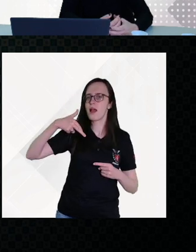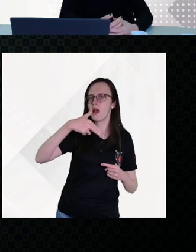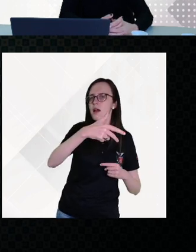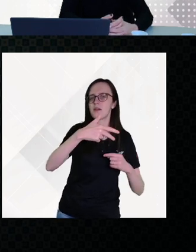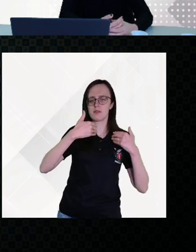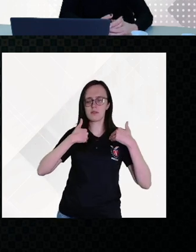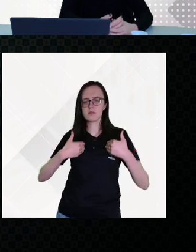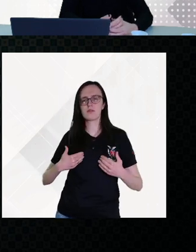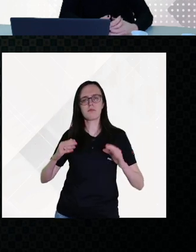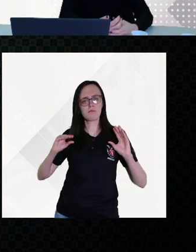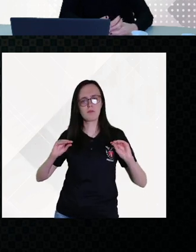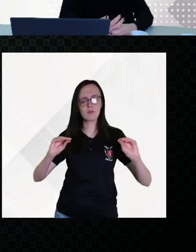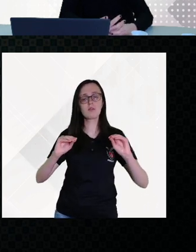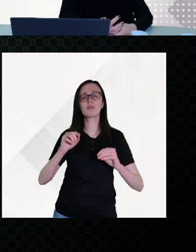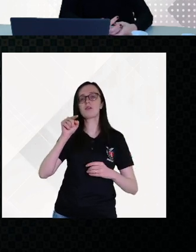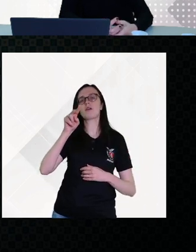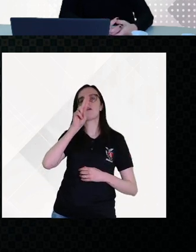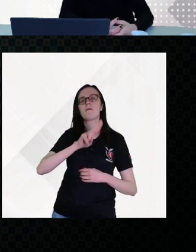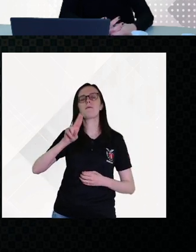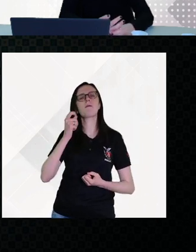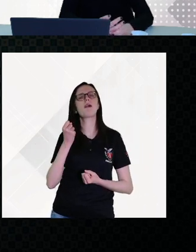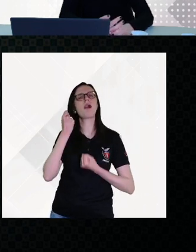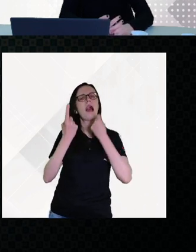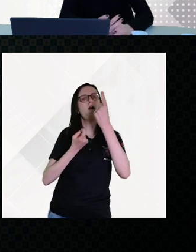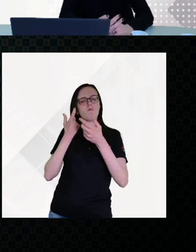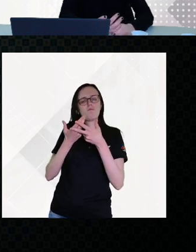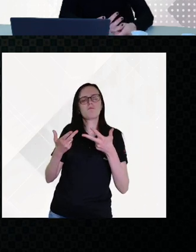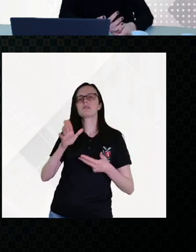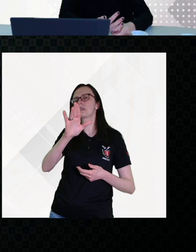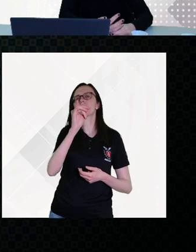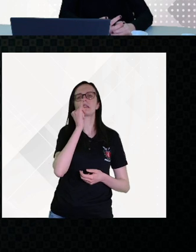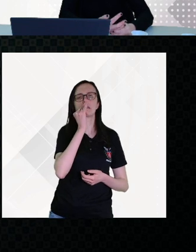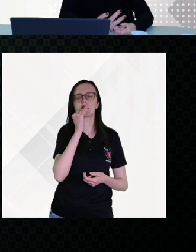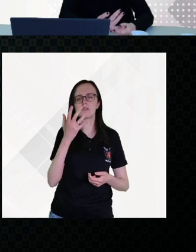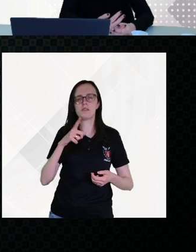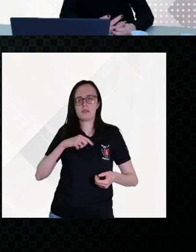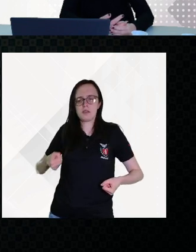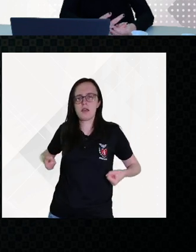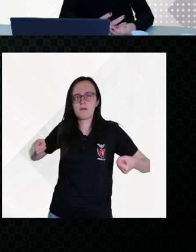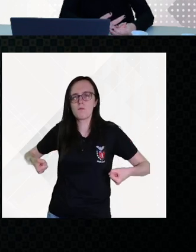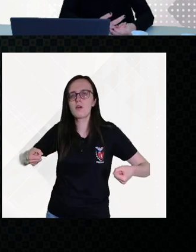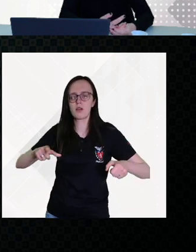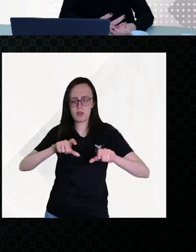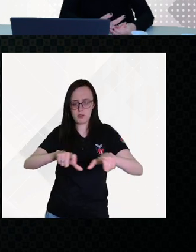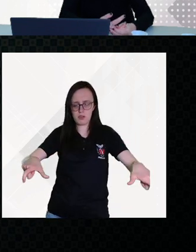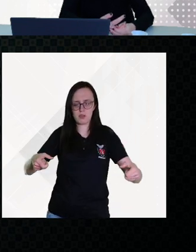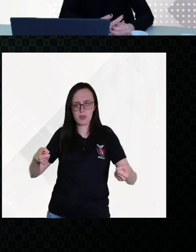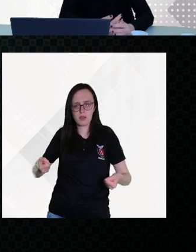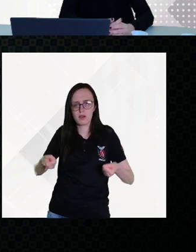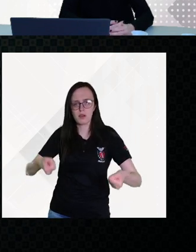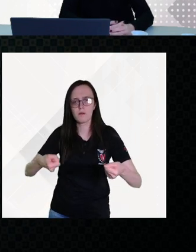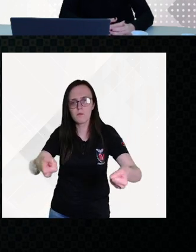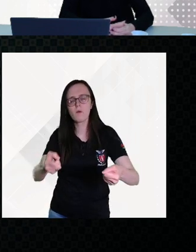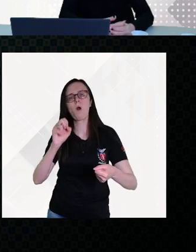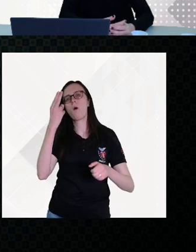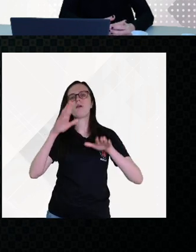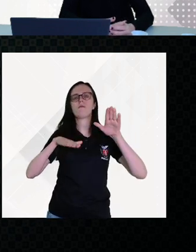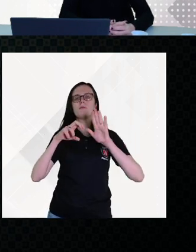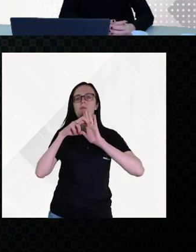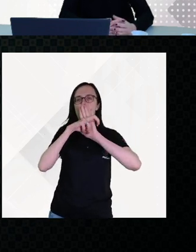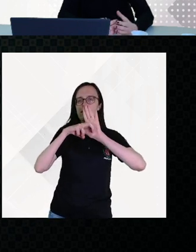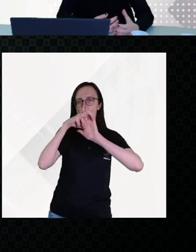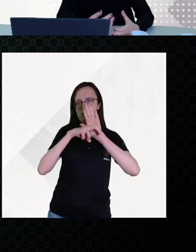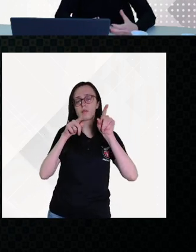onde vai fazer uso de alguns dispositivos, como muleta, andador, ou cadeira de roda, tá? E podem